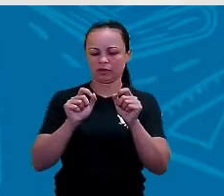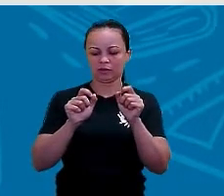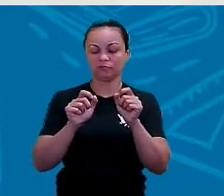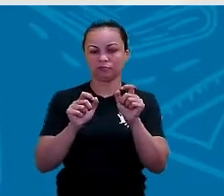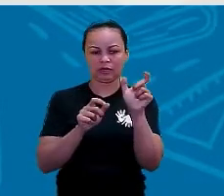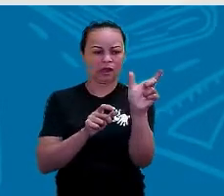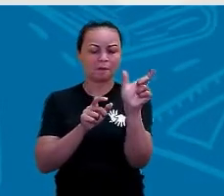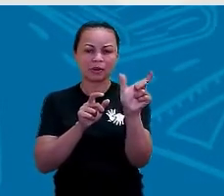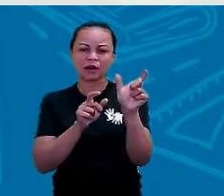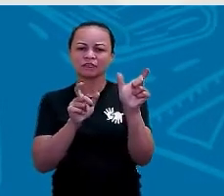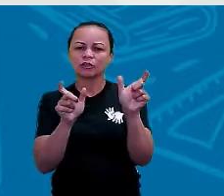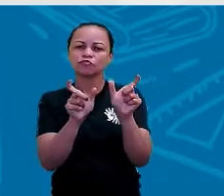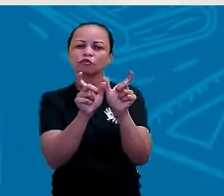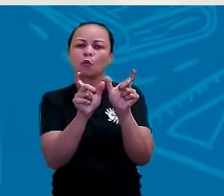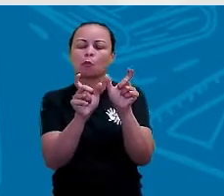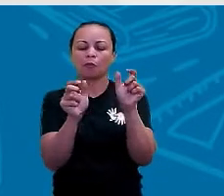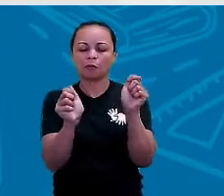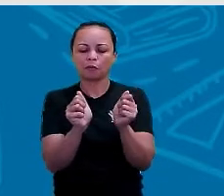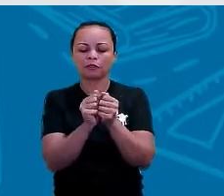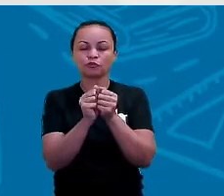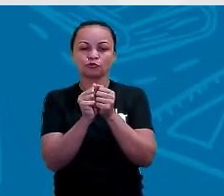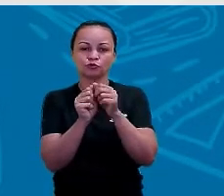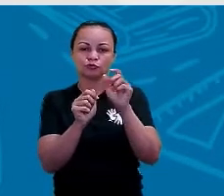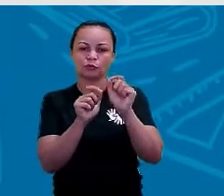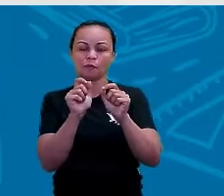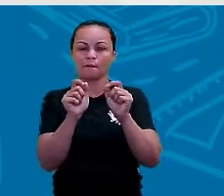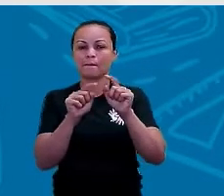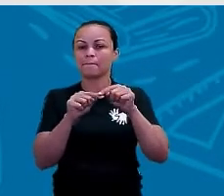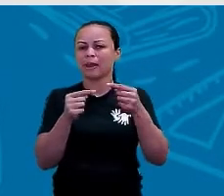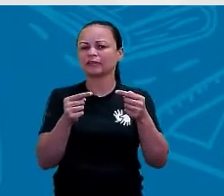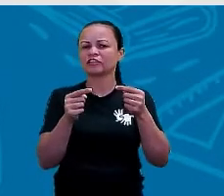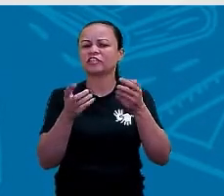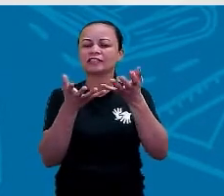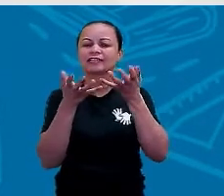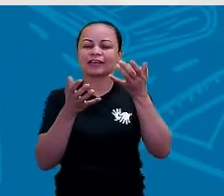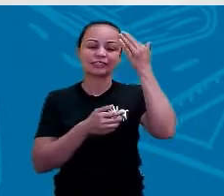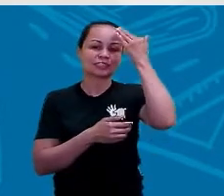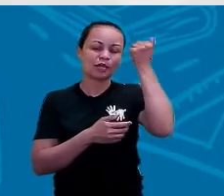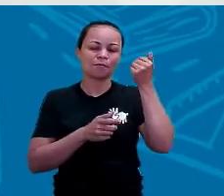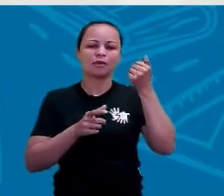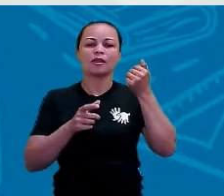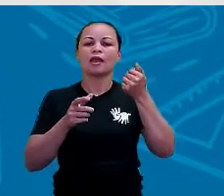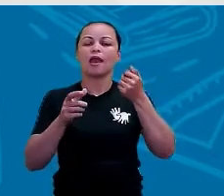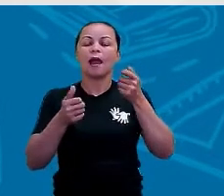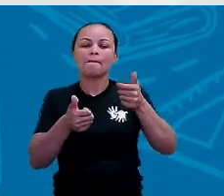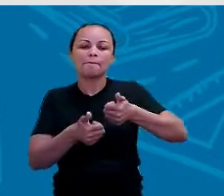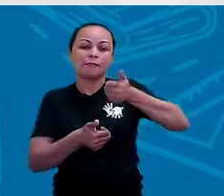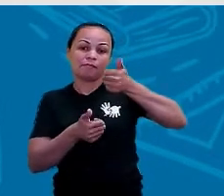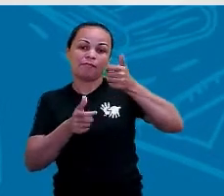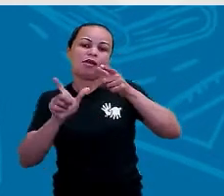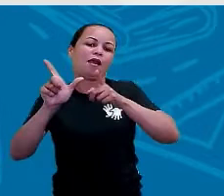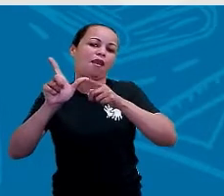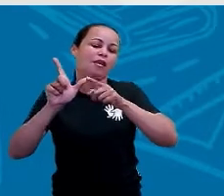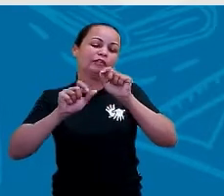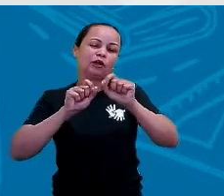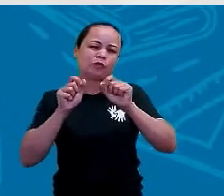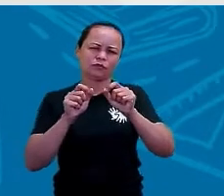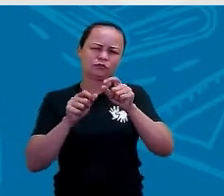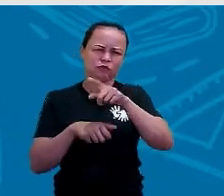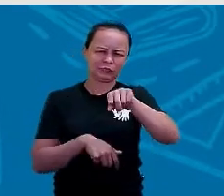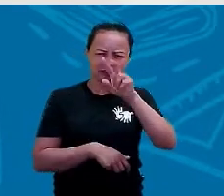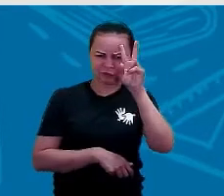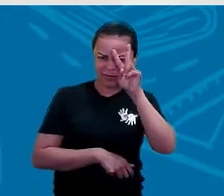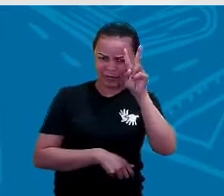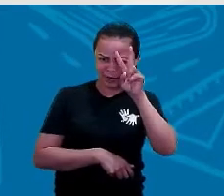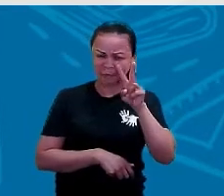borboleta, mas agora a gente quer ver a primeira. Qual a letrinha inicial? Você consegue